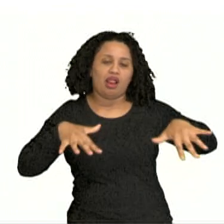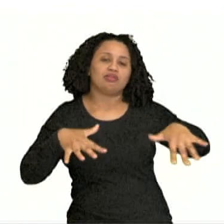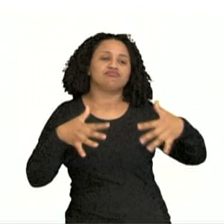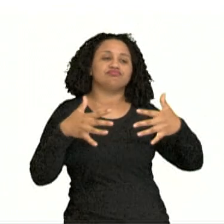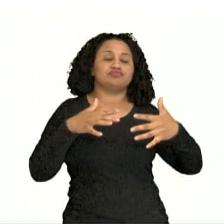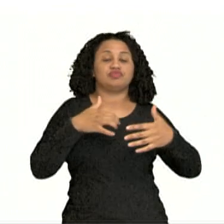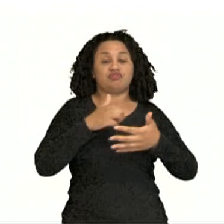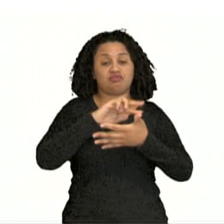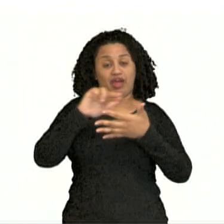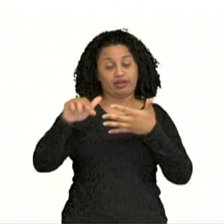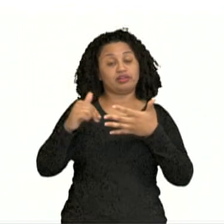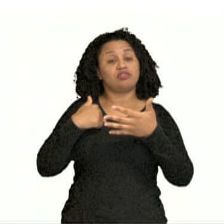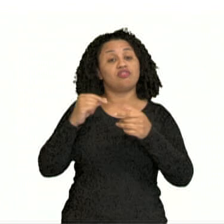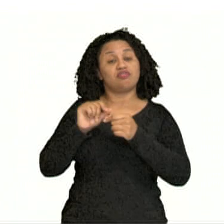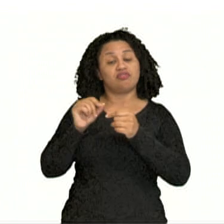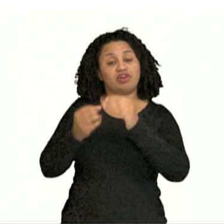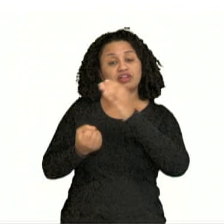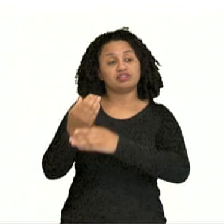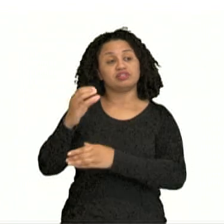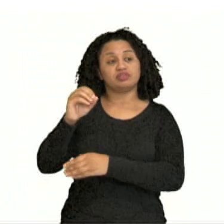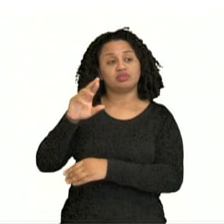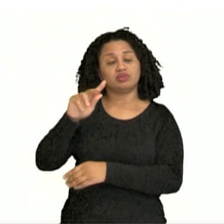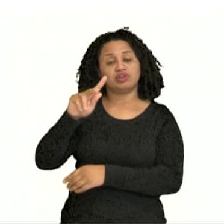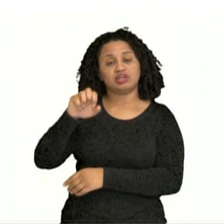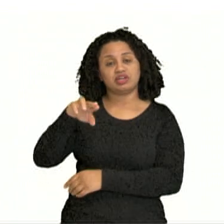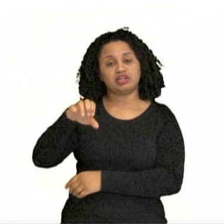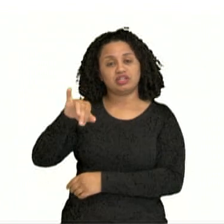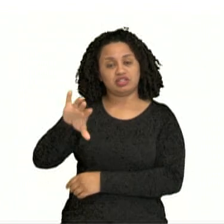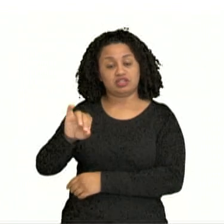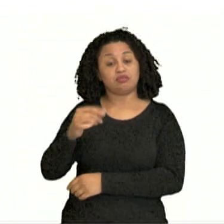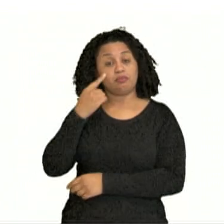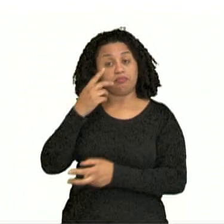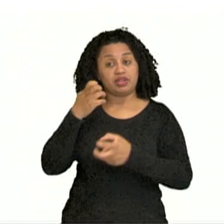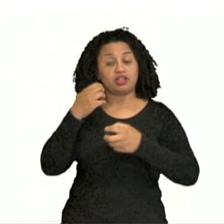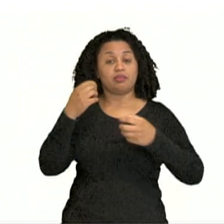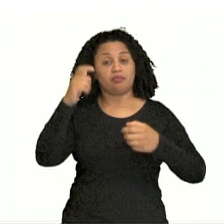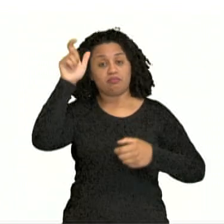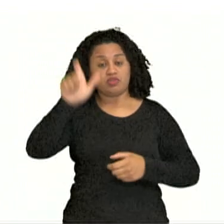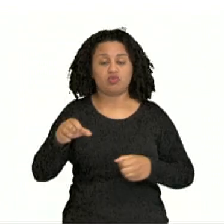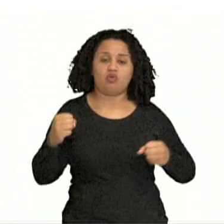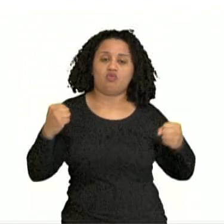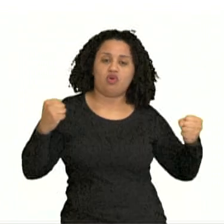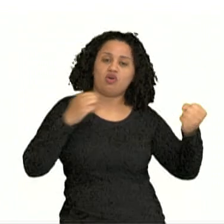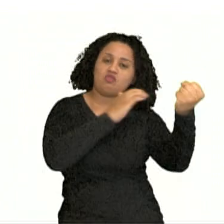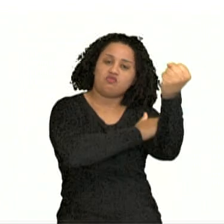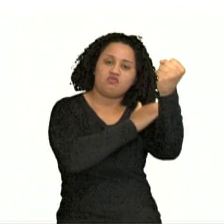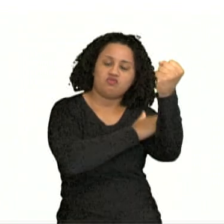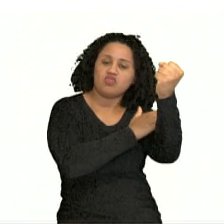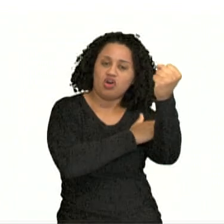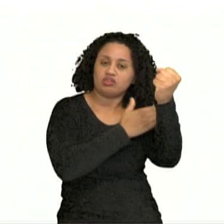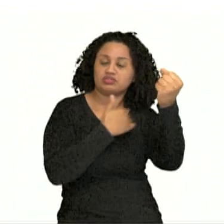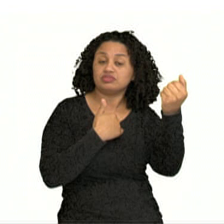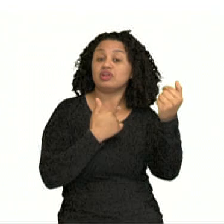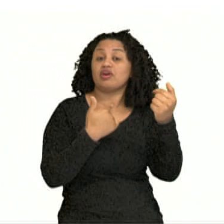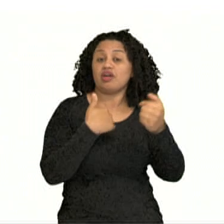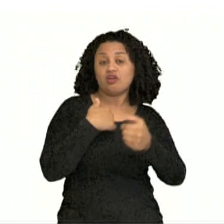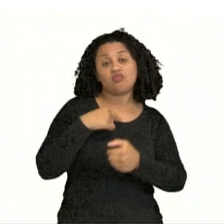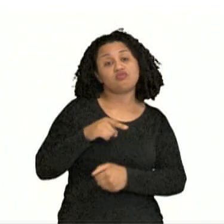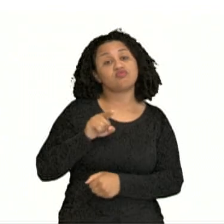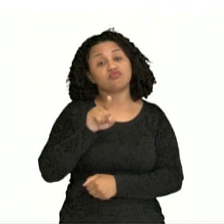diante, formam um organismo. Olha lá a pessoa forte, saudável. O organismo é você, sou eu.